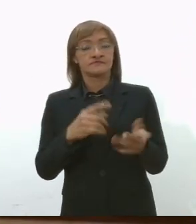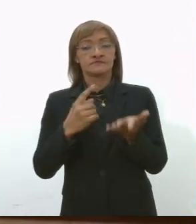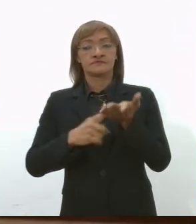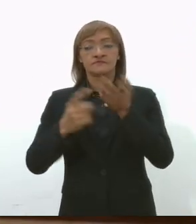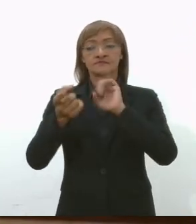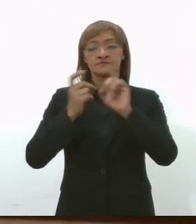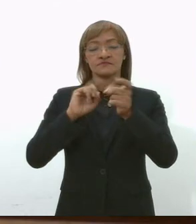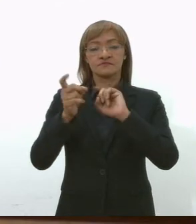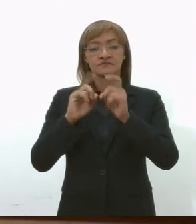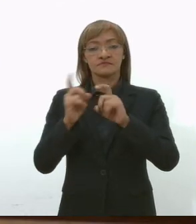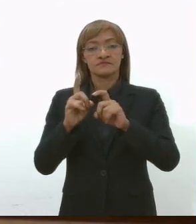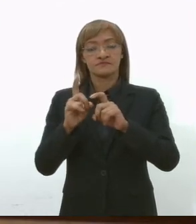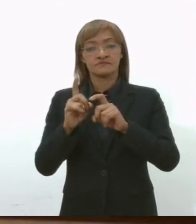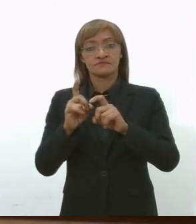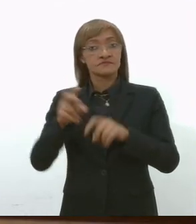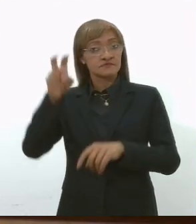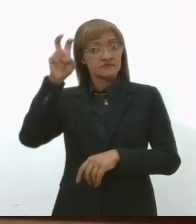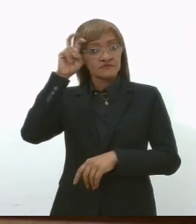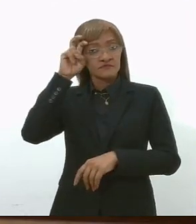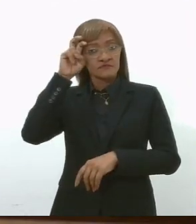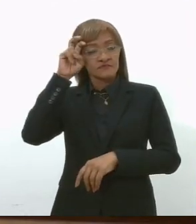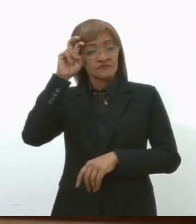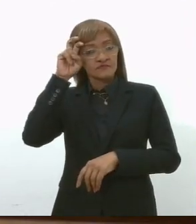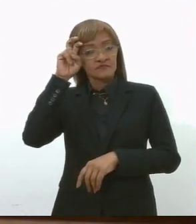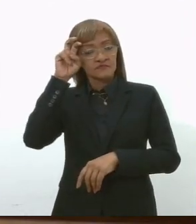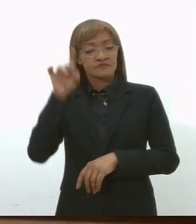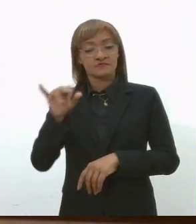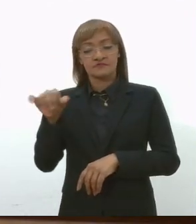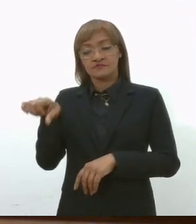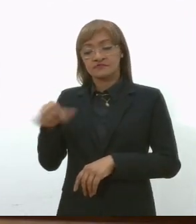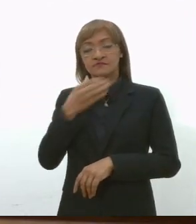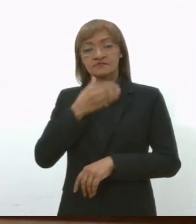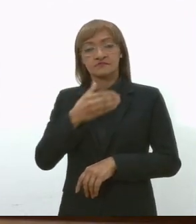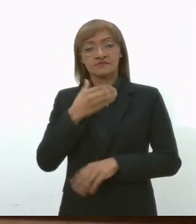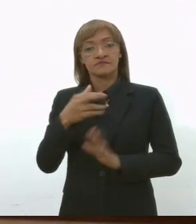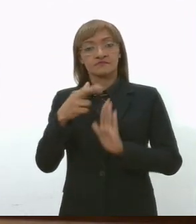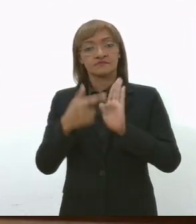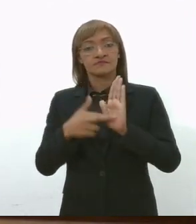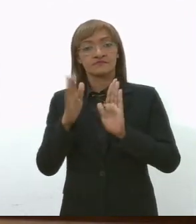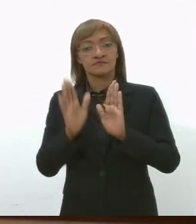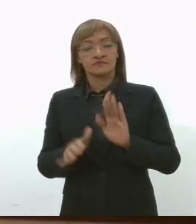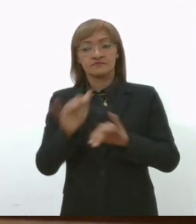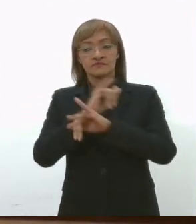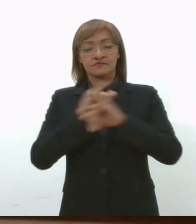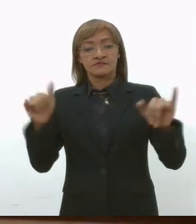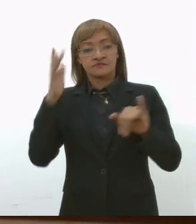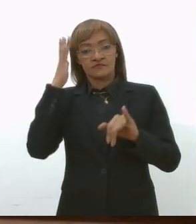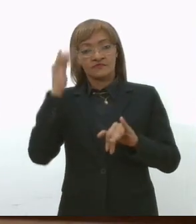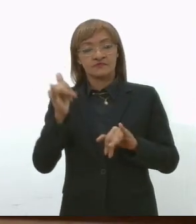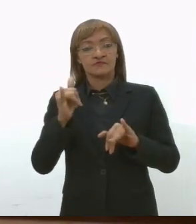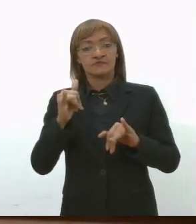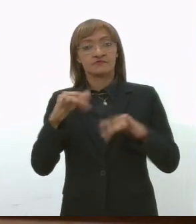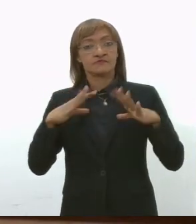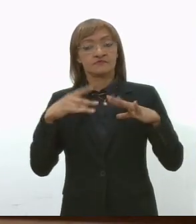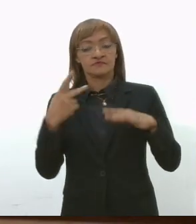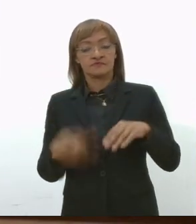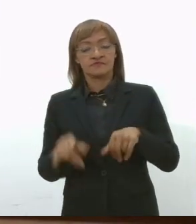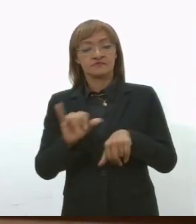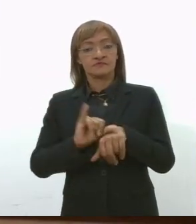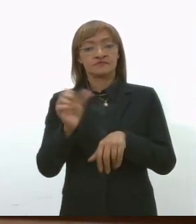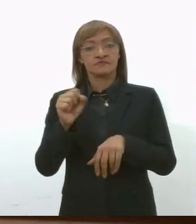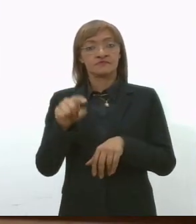ordinária para a próxima quinta-feira, dia 9 de dezembro, no horário regimental, informando que no dia de amanhã será feriado na capital sergipana, por ser